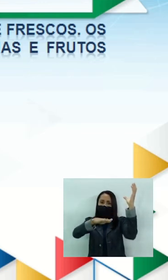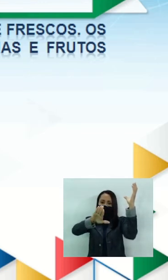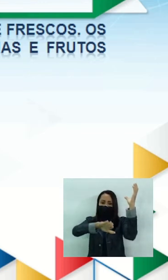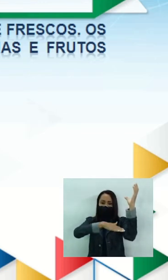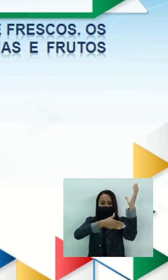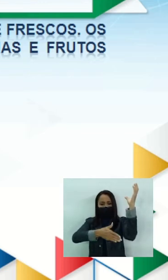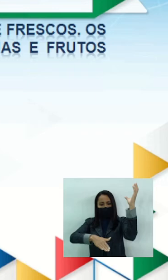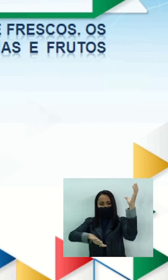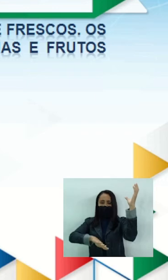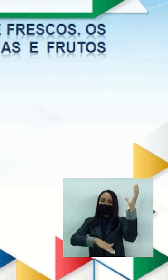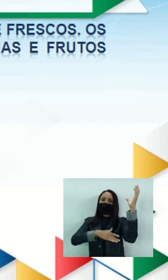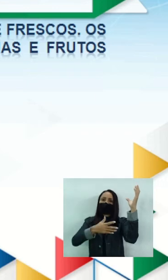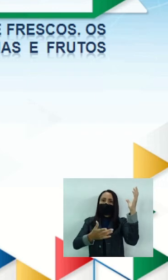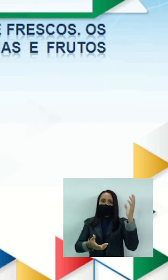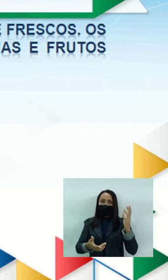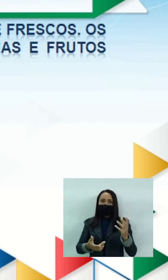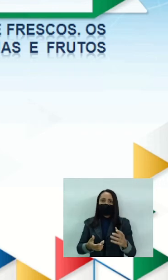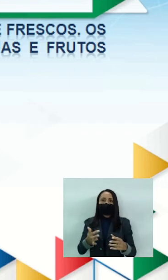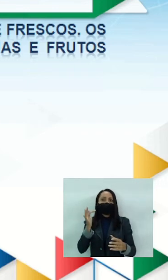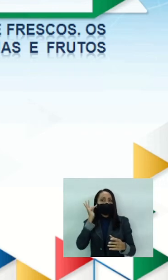já estão bem